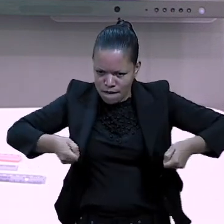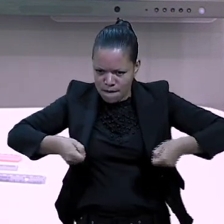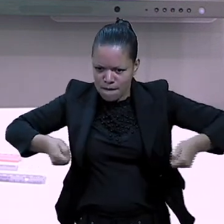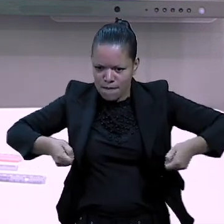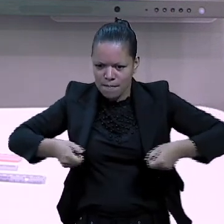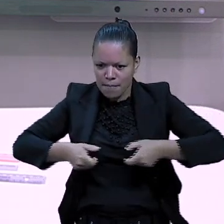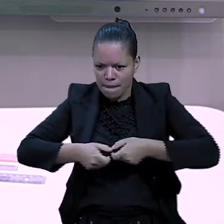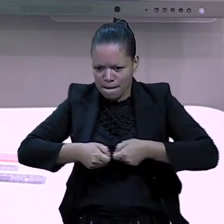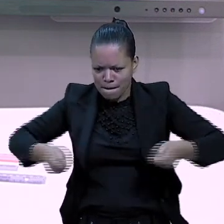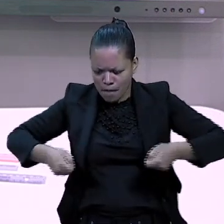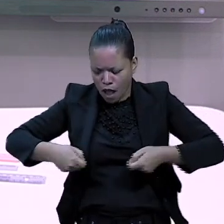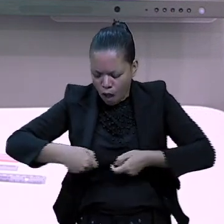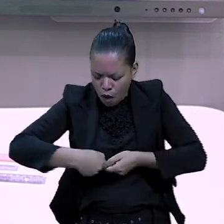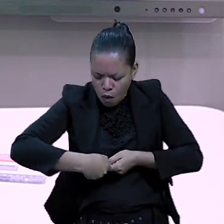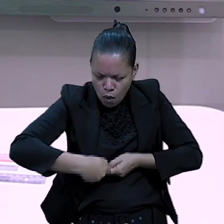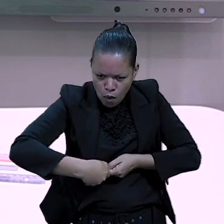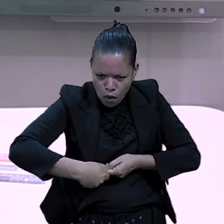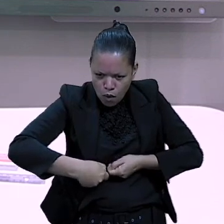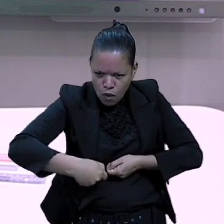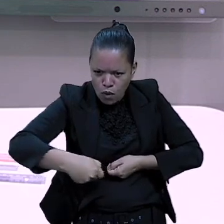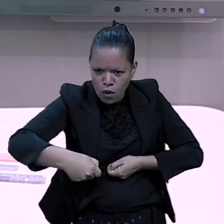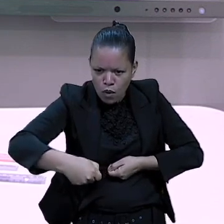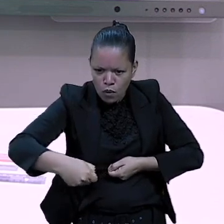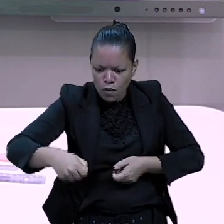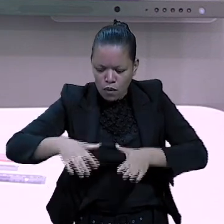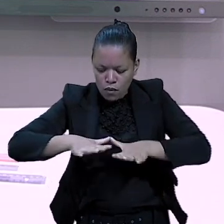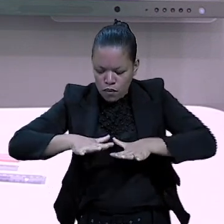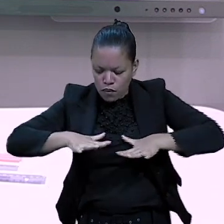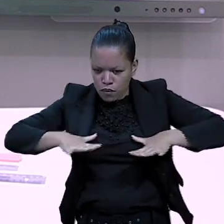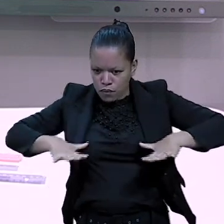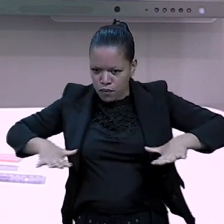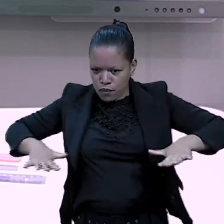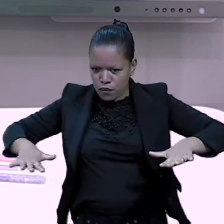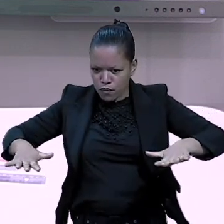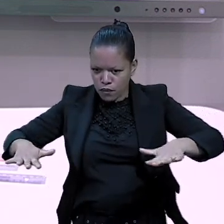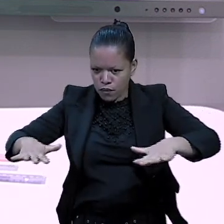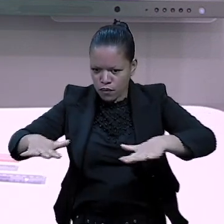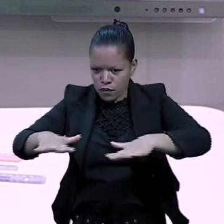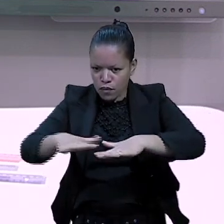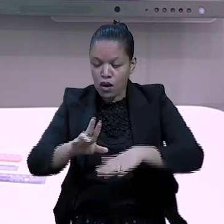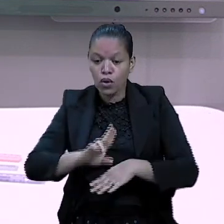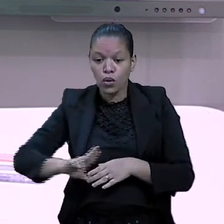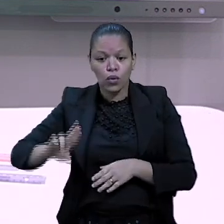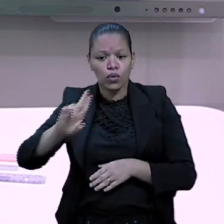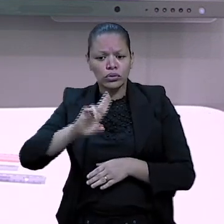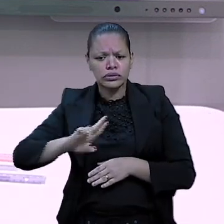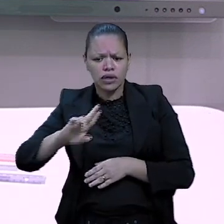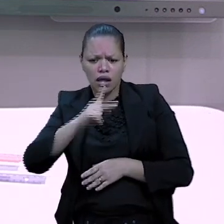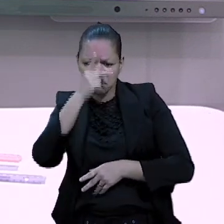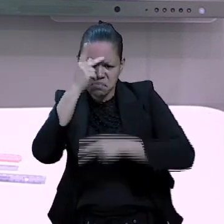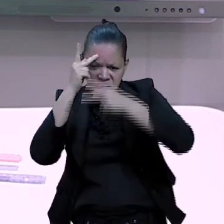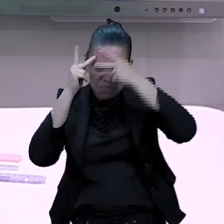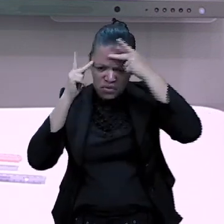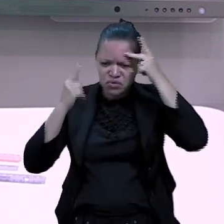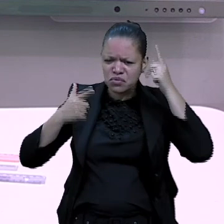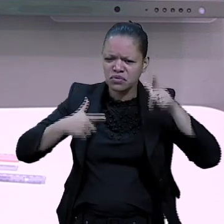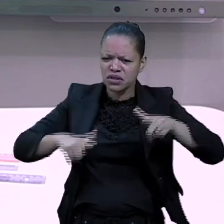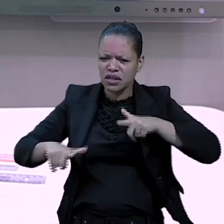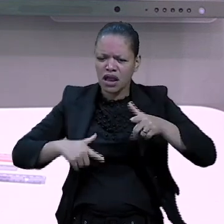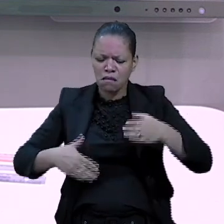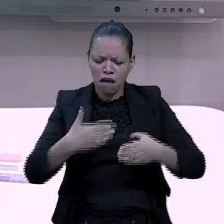medir terrenos e lotes. Então, a trena, estudantes, é muito usada para o pessoal que trabalha em obra, como pedreiros,